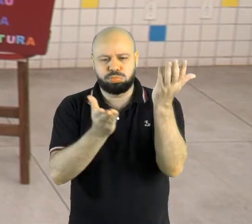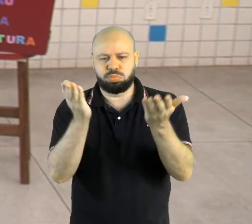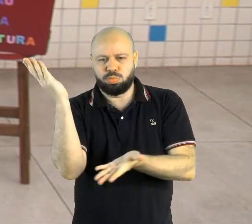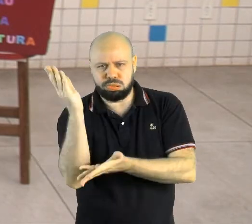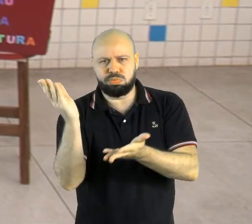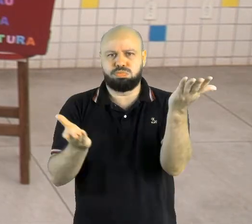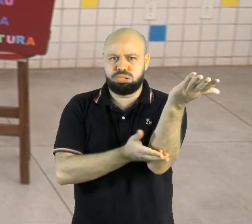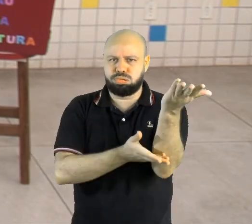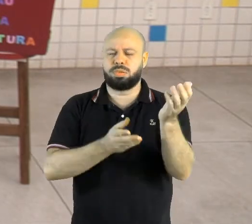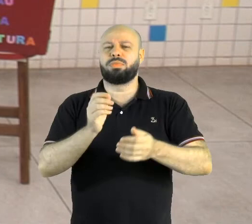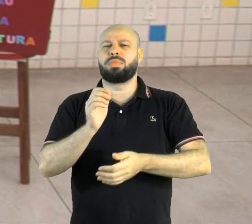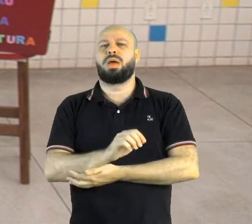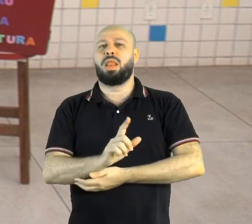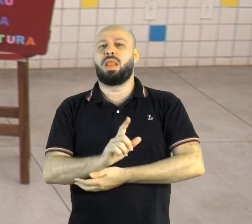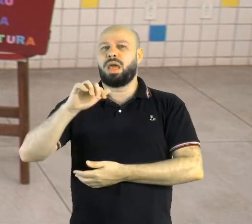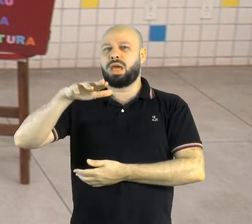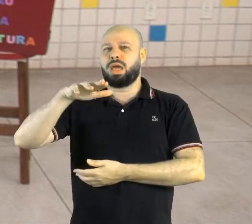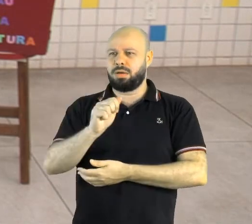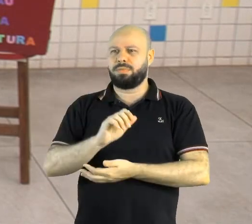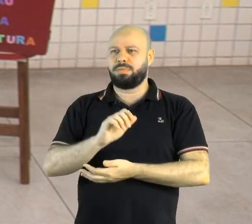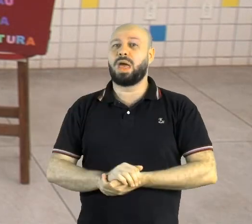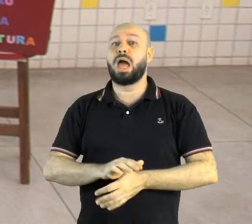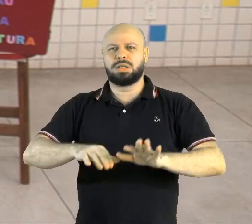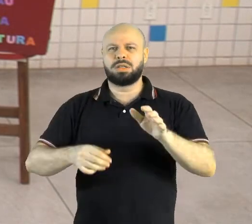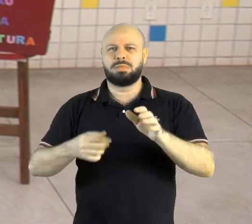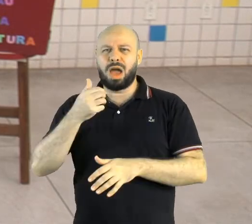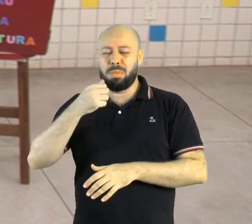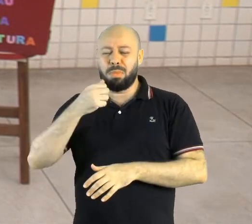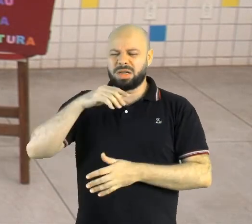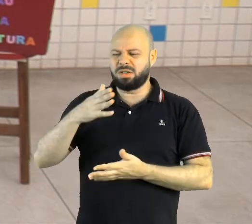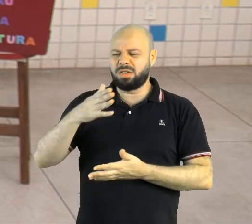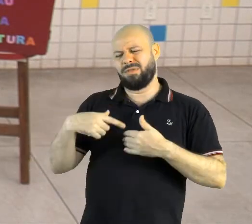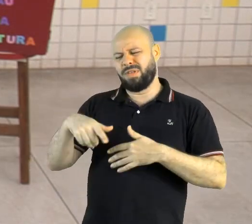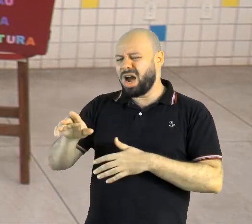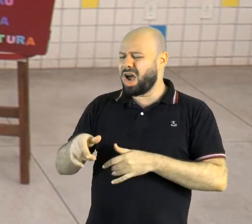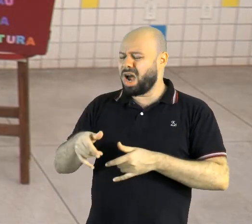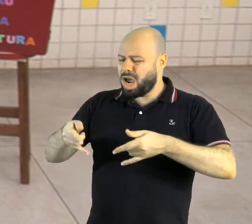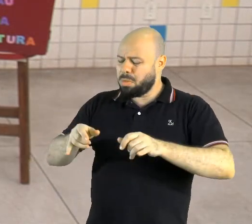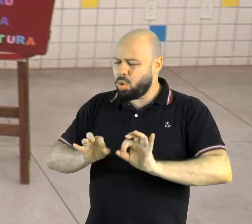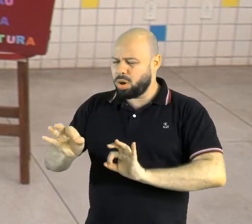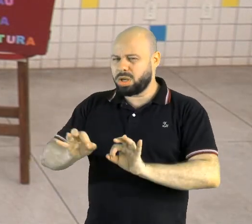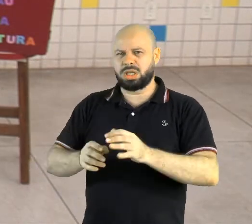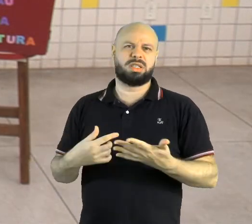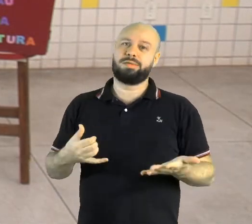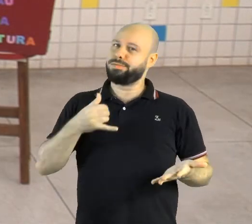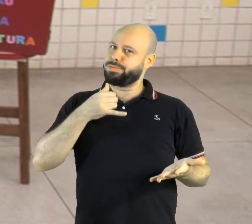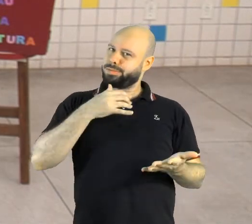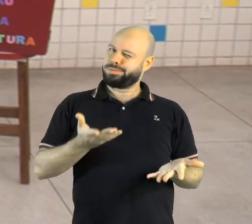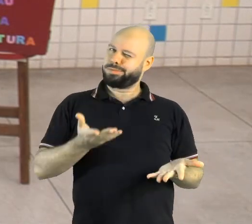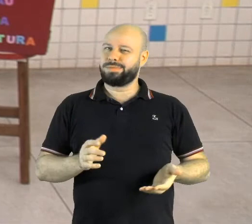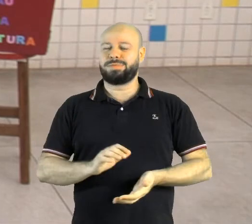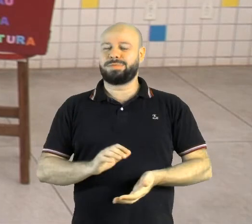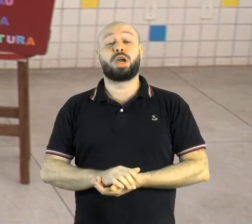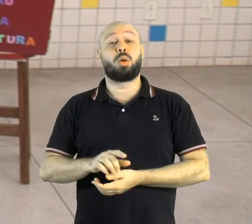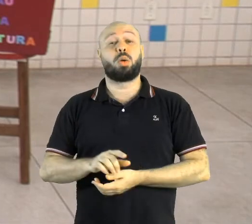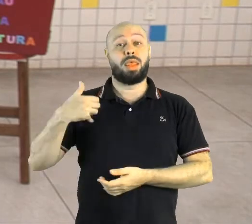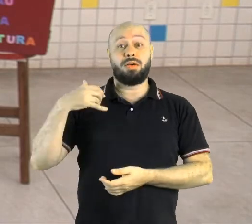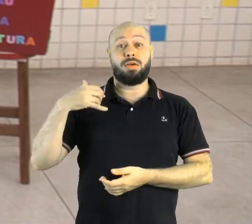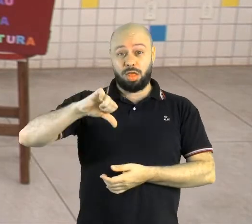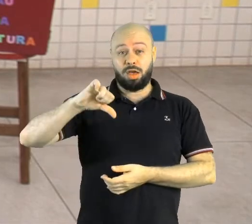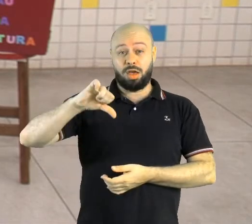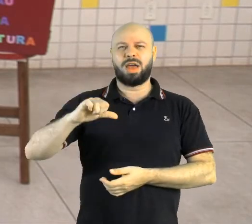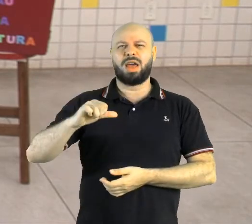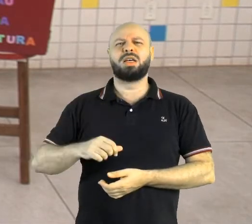cama, arrumar os brinquedos, né? 9 anos de idade. E olha os sonhos. Quando eu crescer, eu quero ser